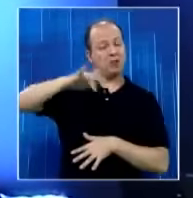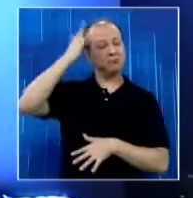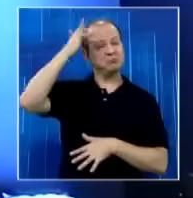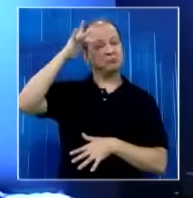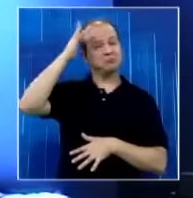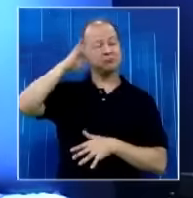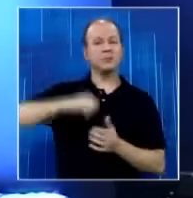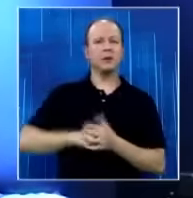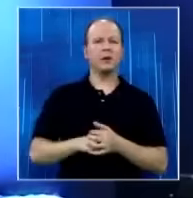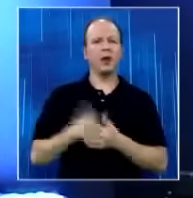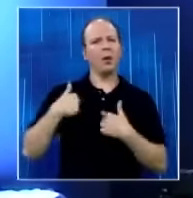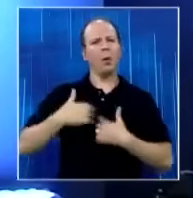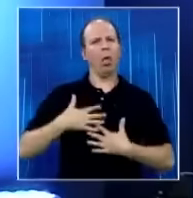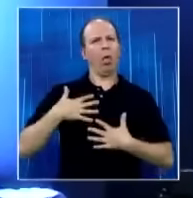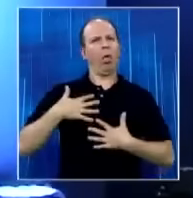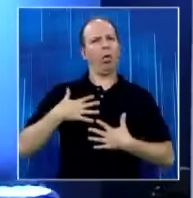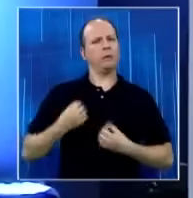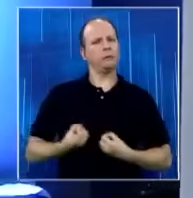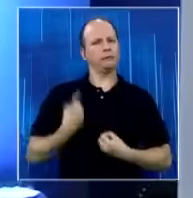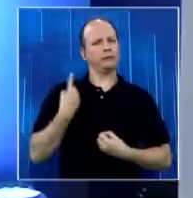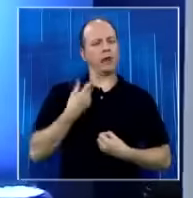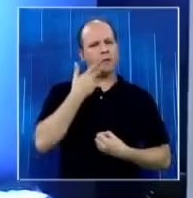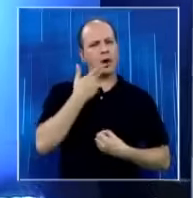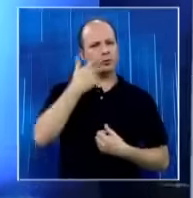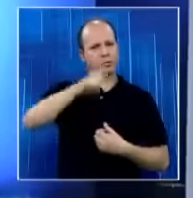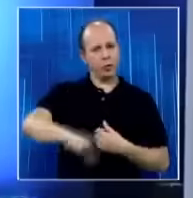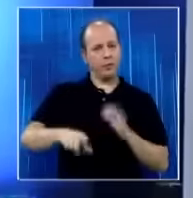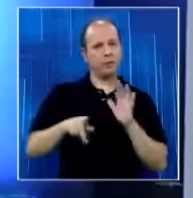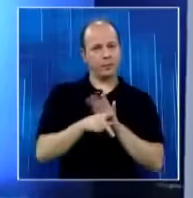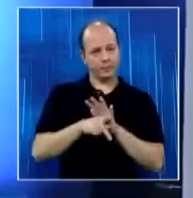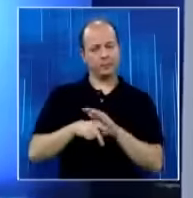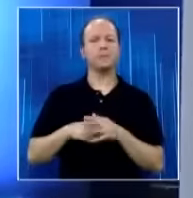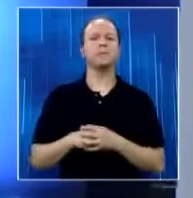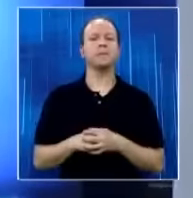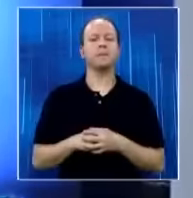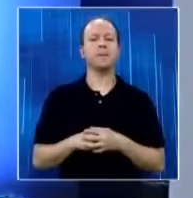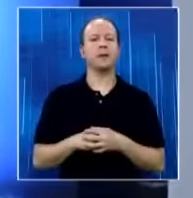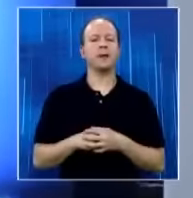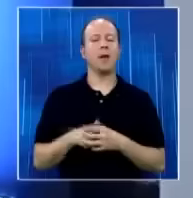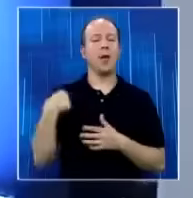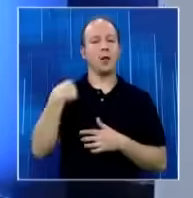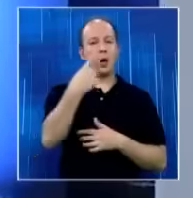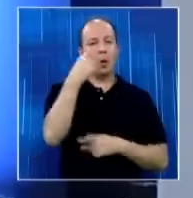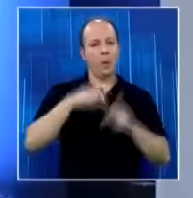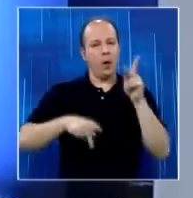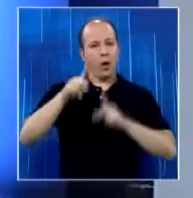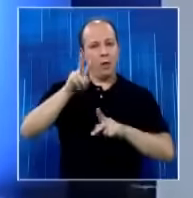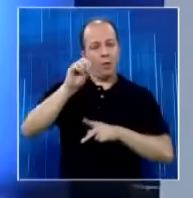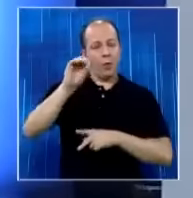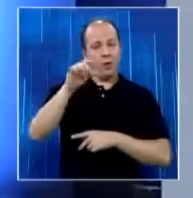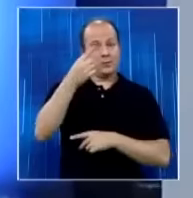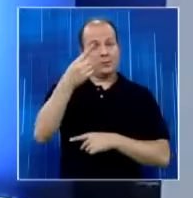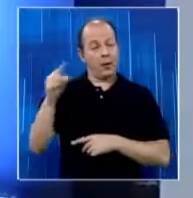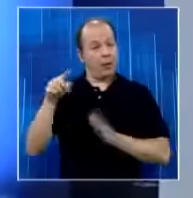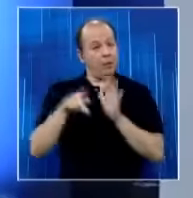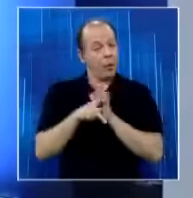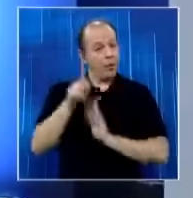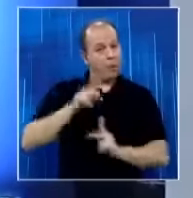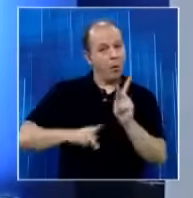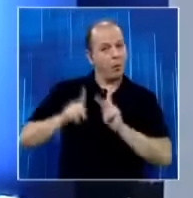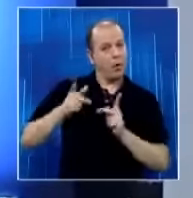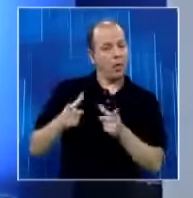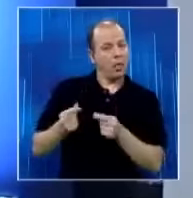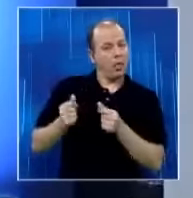sei. Aquilo foi, eu fiquei pasma. E eu repito de novo que vocação pública é uma coisa, vocação para